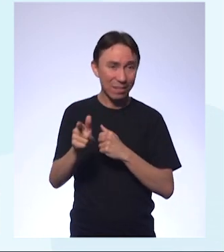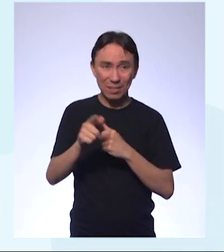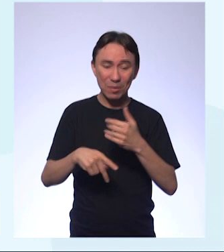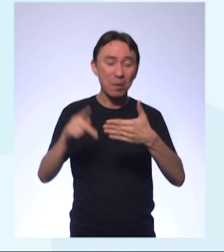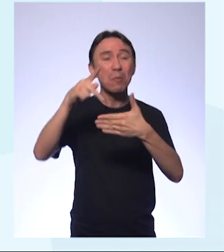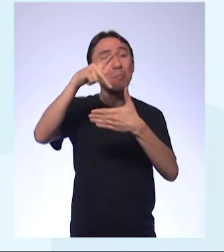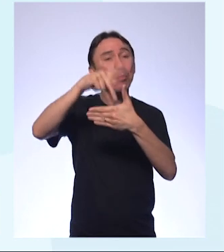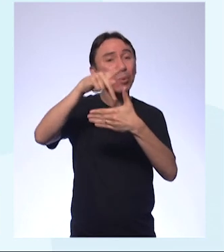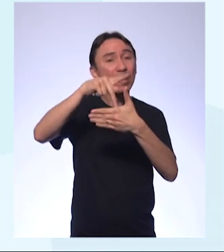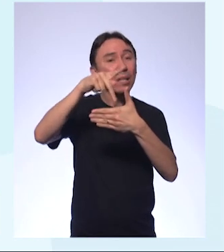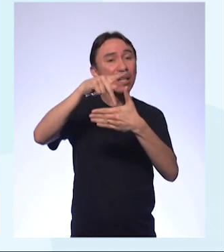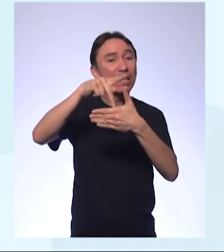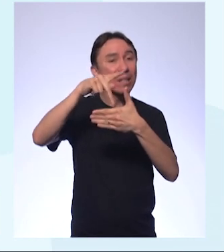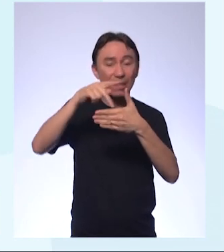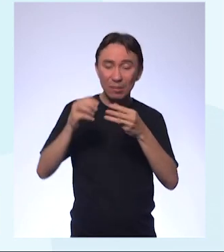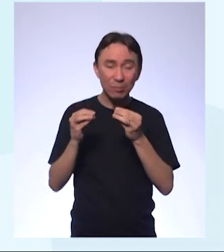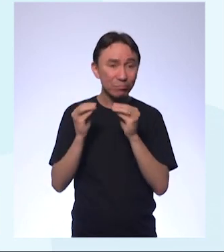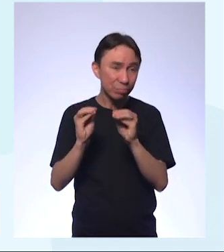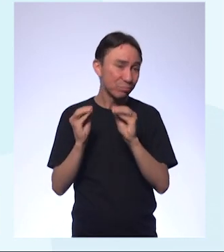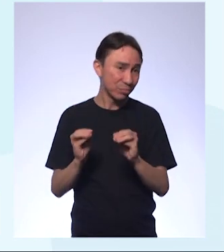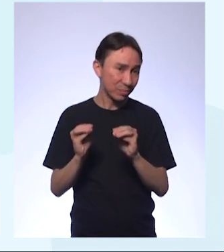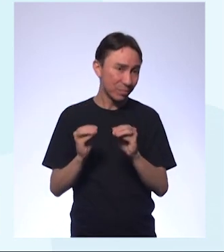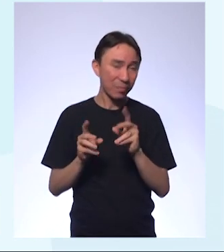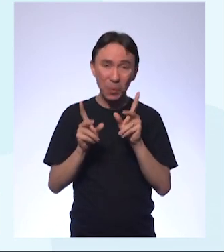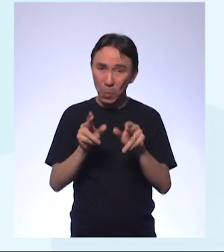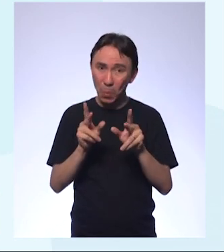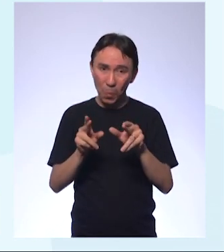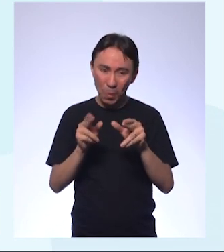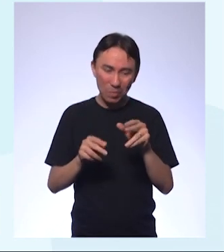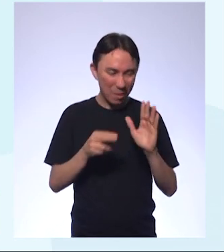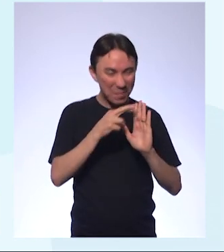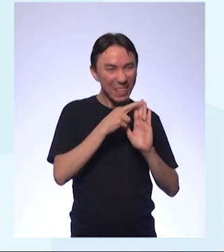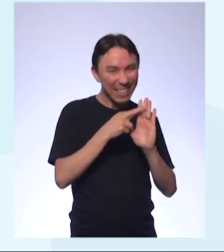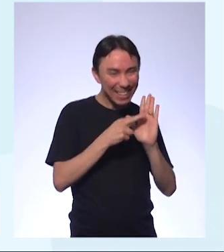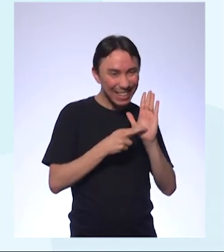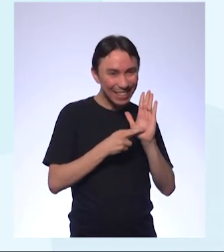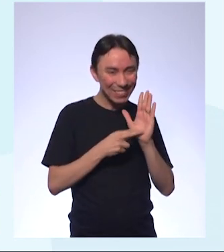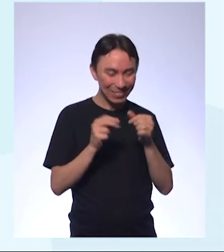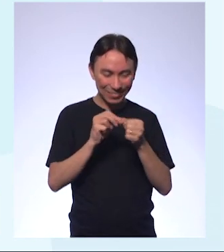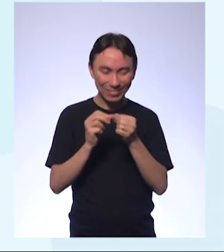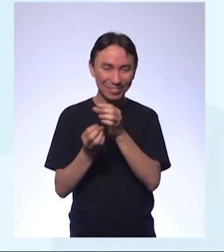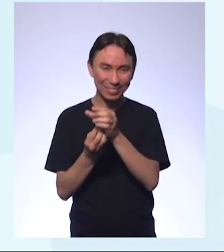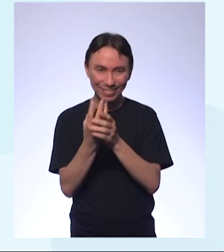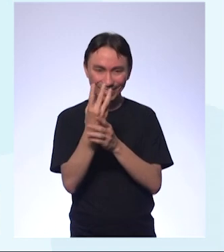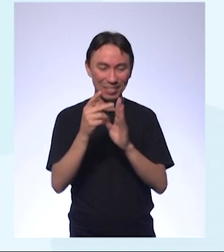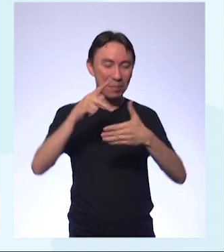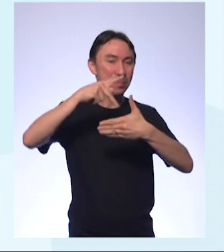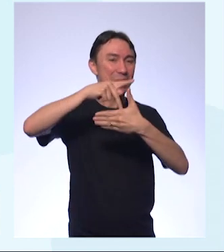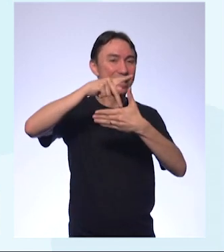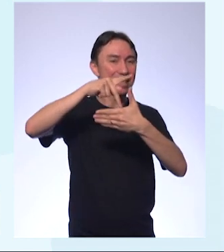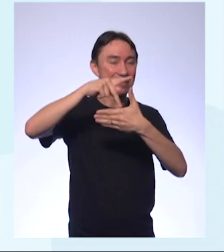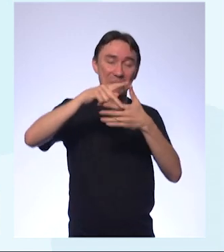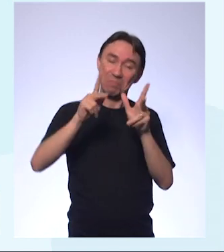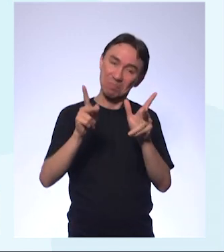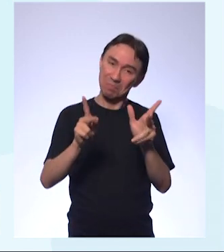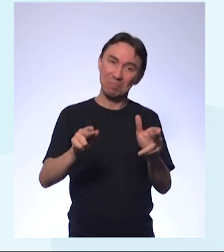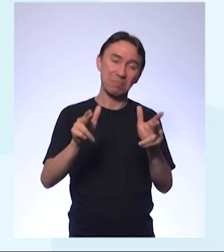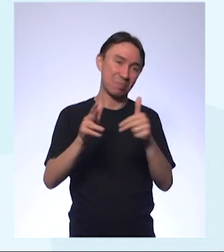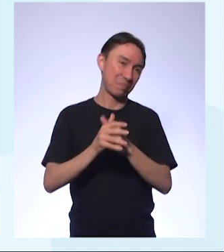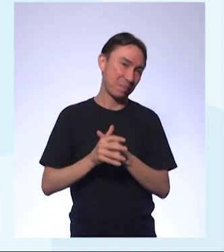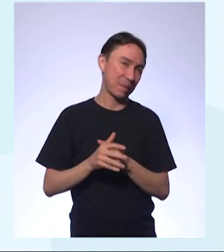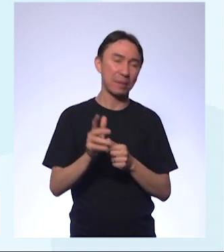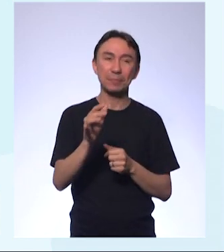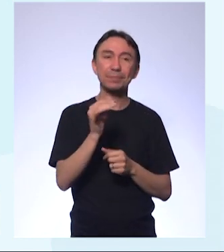uma receita para produzir ali uma proteína. E aí a gente tem, né, quando a gente fala num